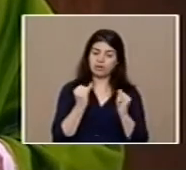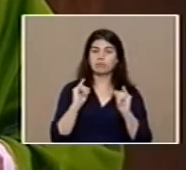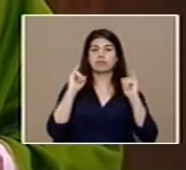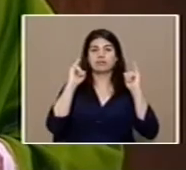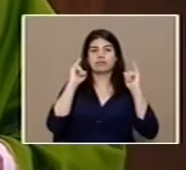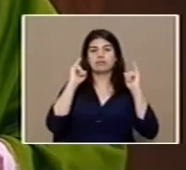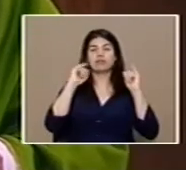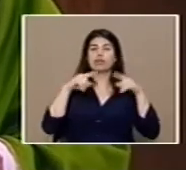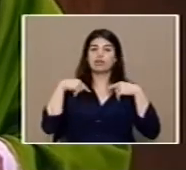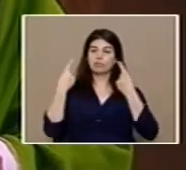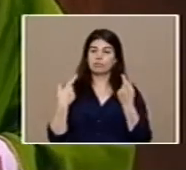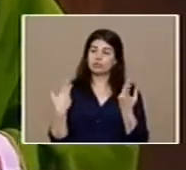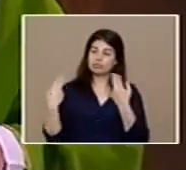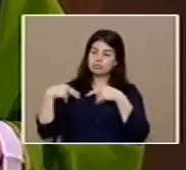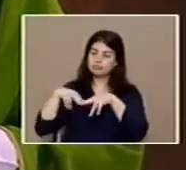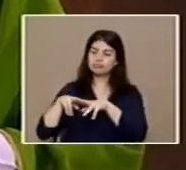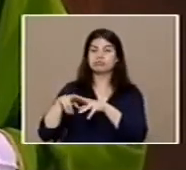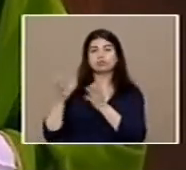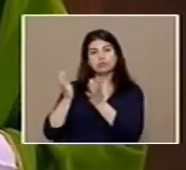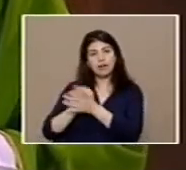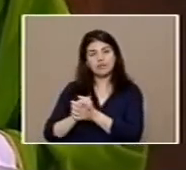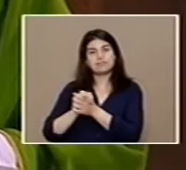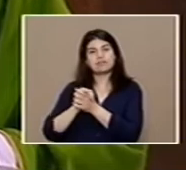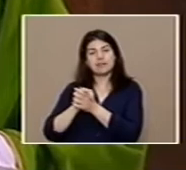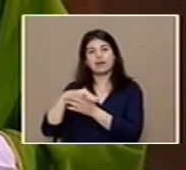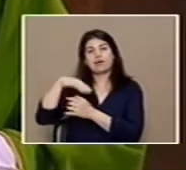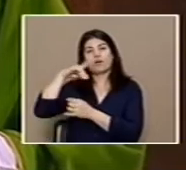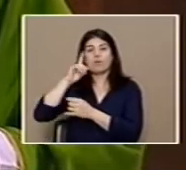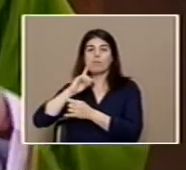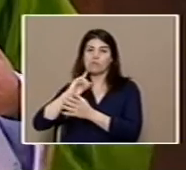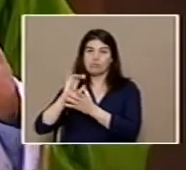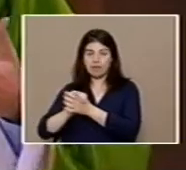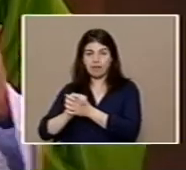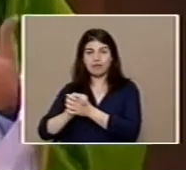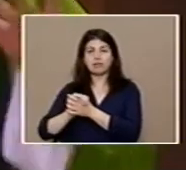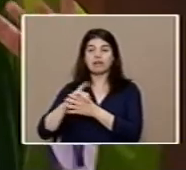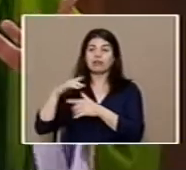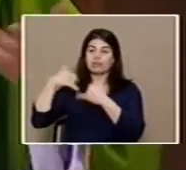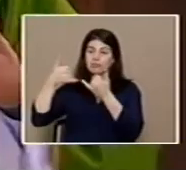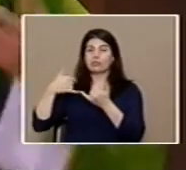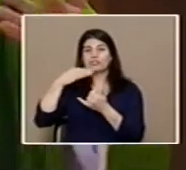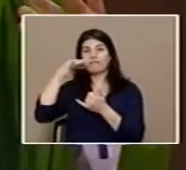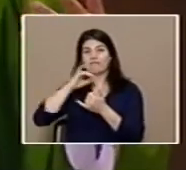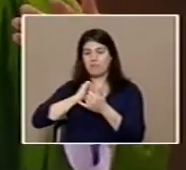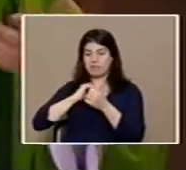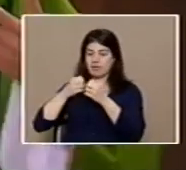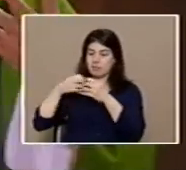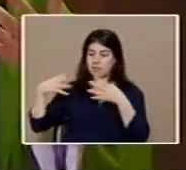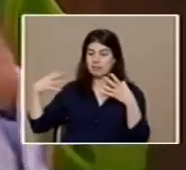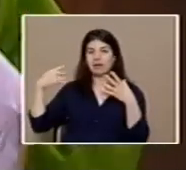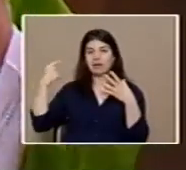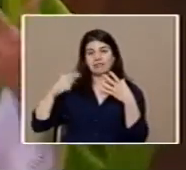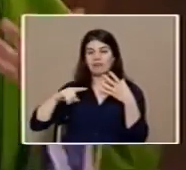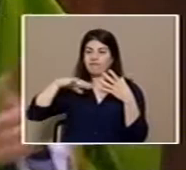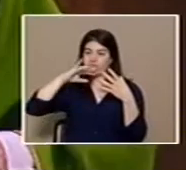também marido e pai cortar o portão o cordão umbilical para que crie chá também os sentimentos